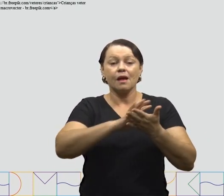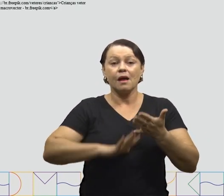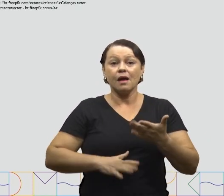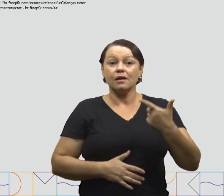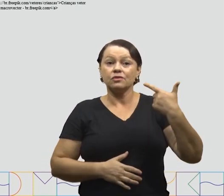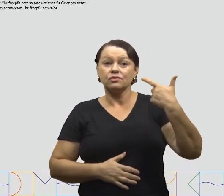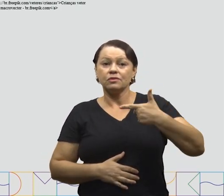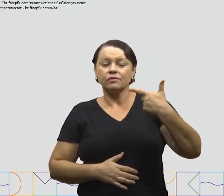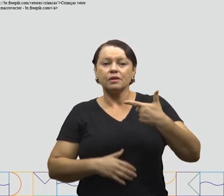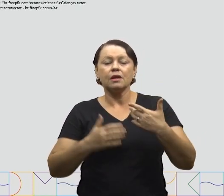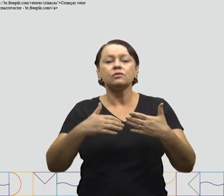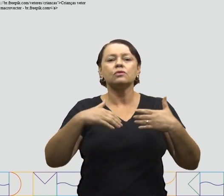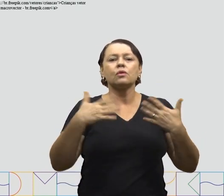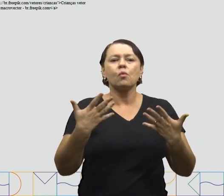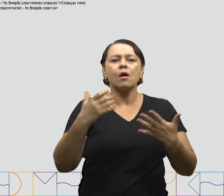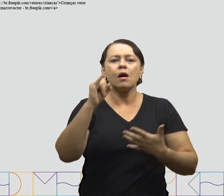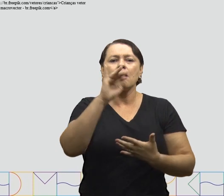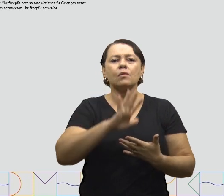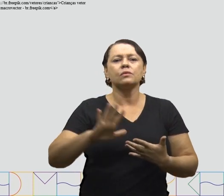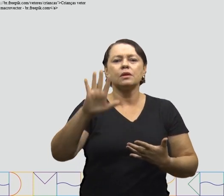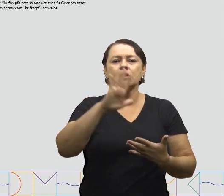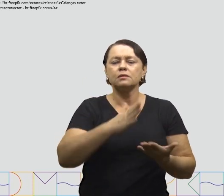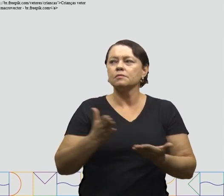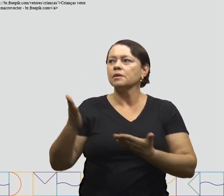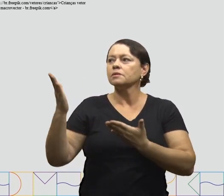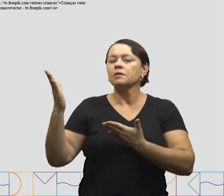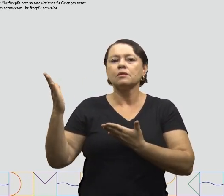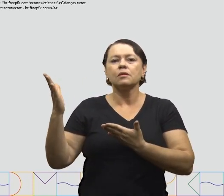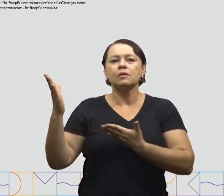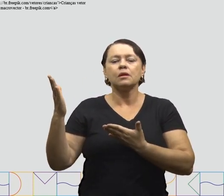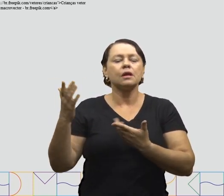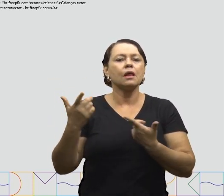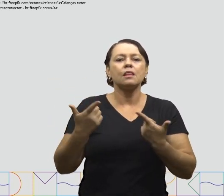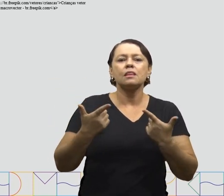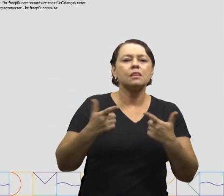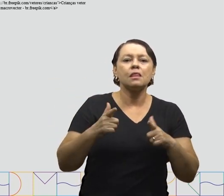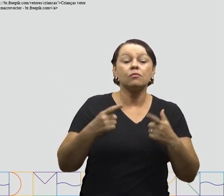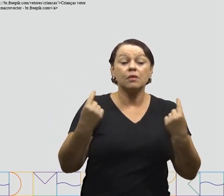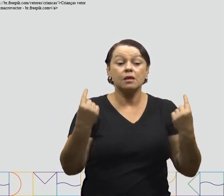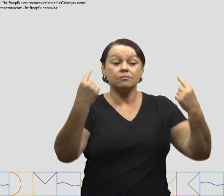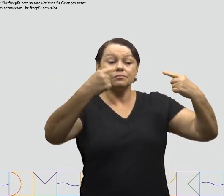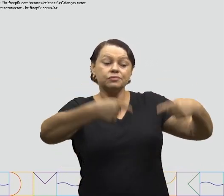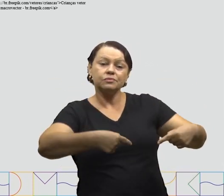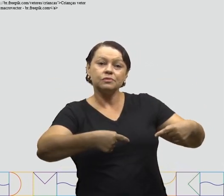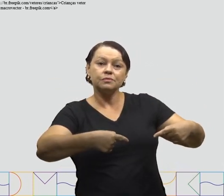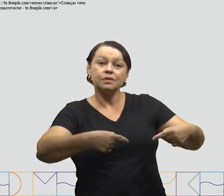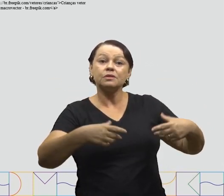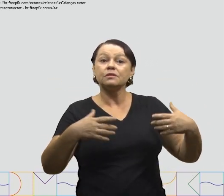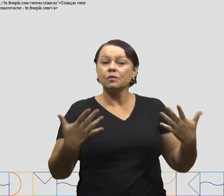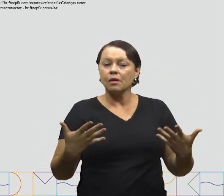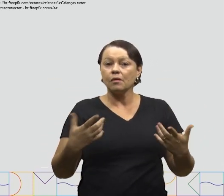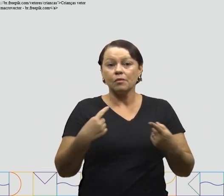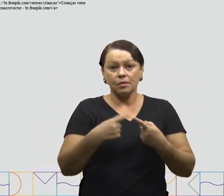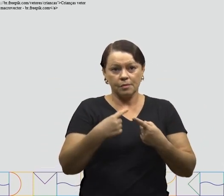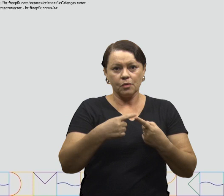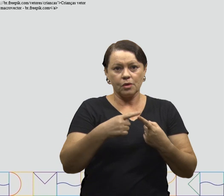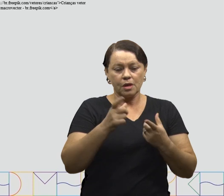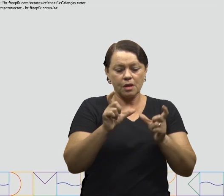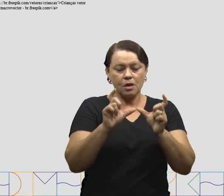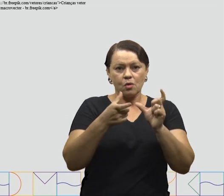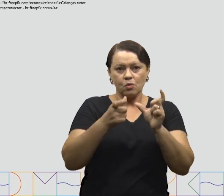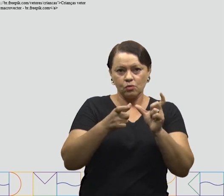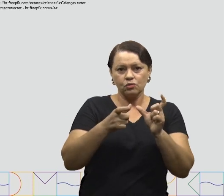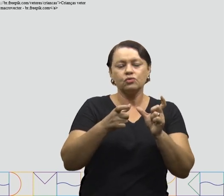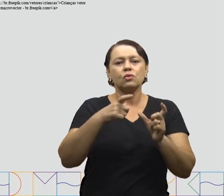2. Qual das imagens abaixo não representa um jogo? Lembrando que o jogo